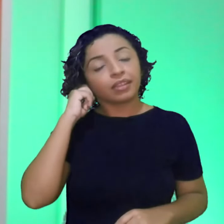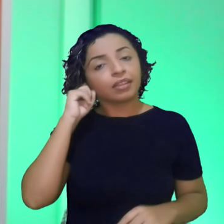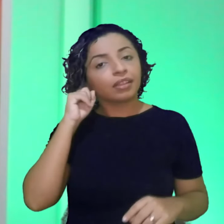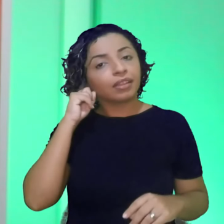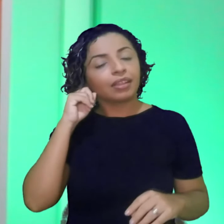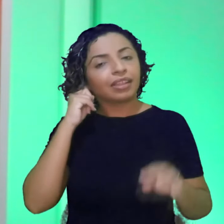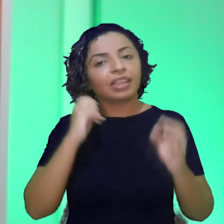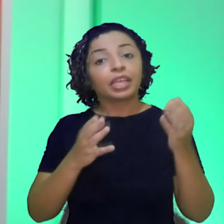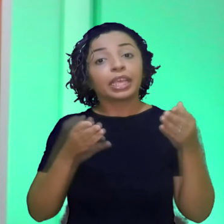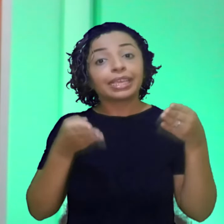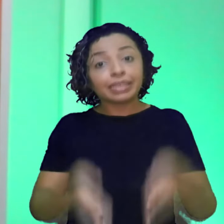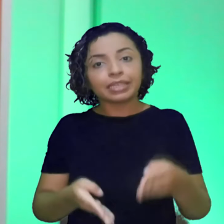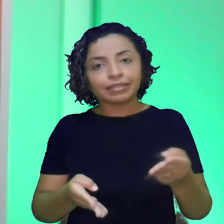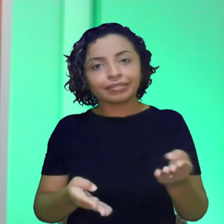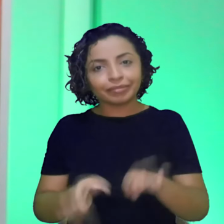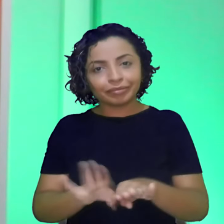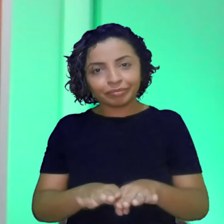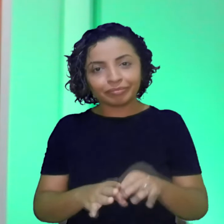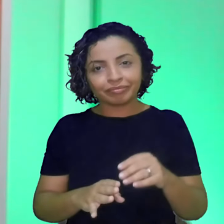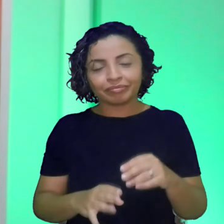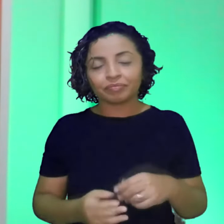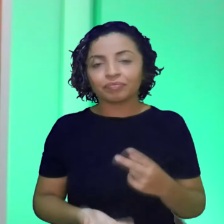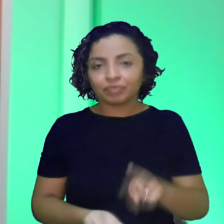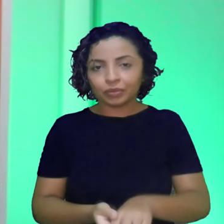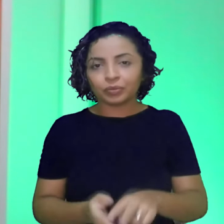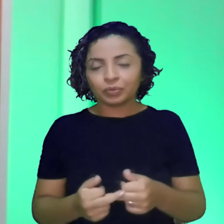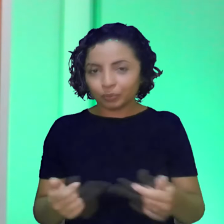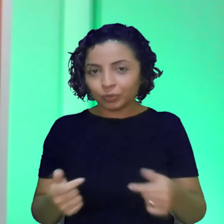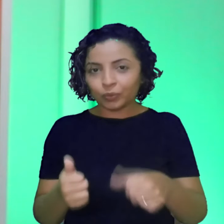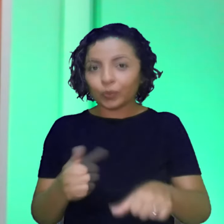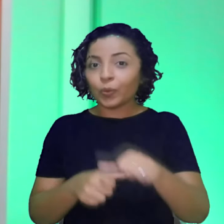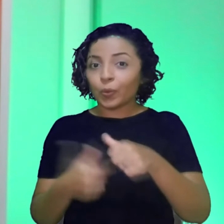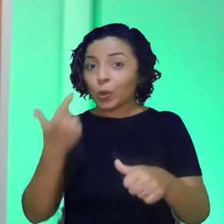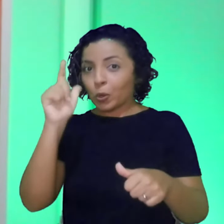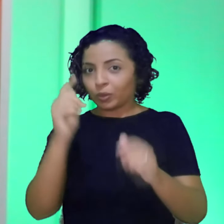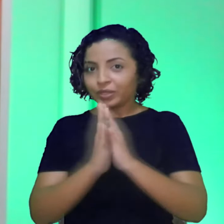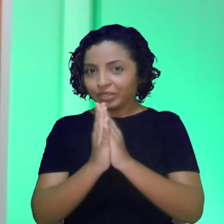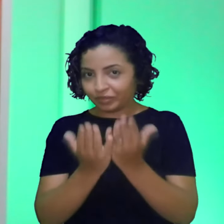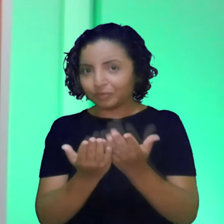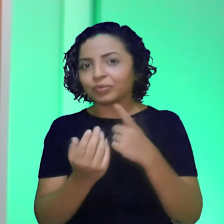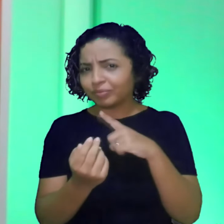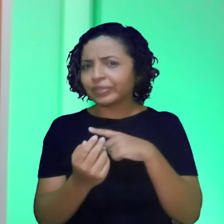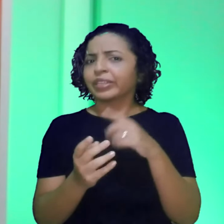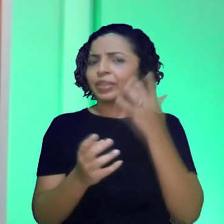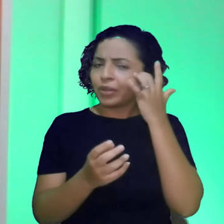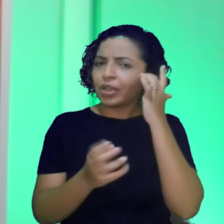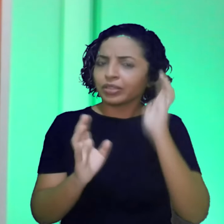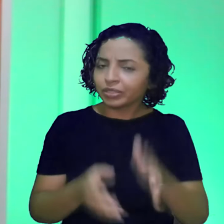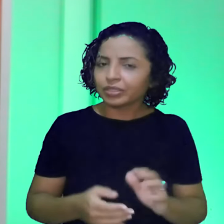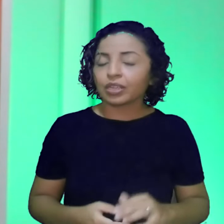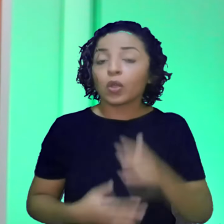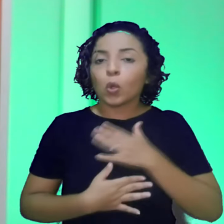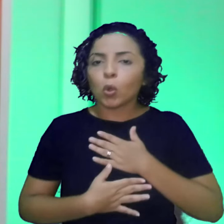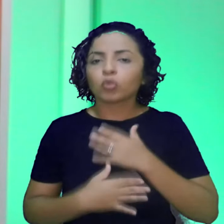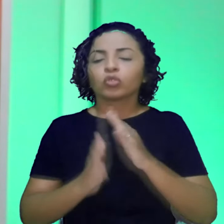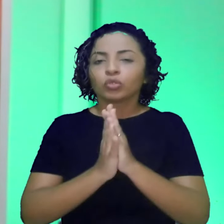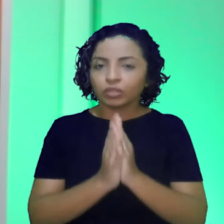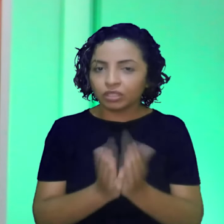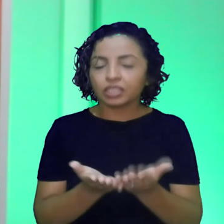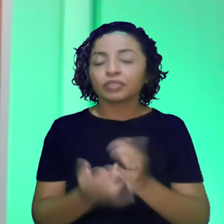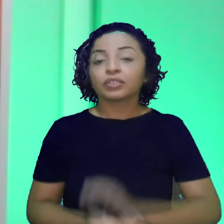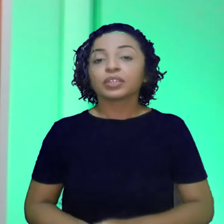Enterre Seus Mortos. E eu acho que aparece também no assim na Terra como Embaixo da Terra, que tem vídeo aqui no canal. Gostei do